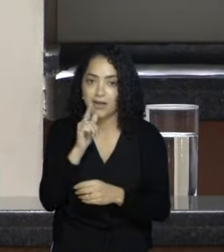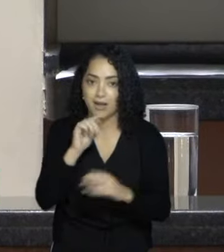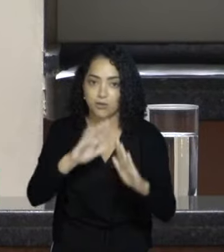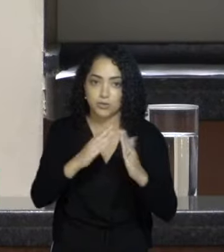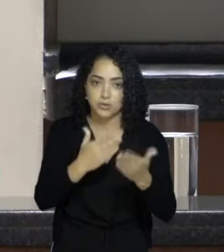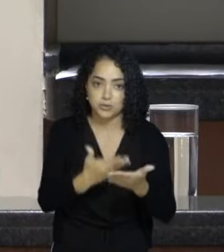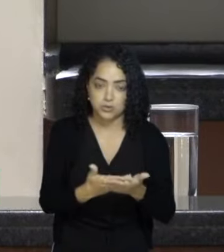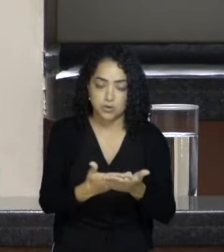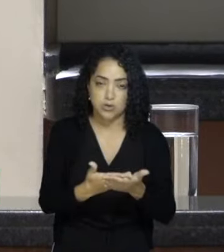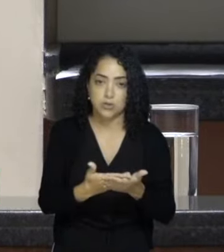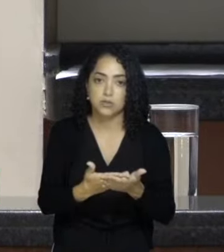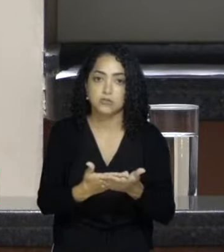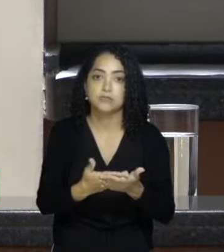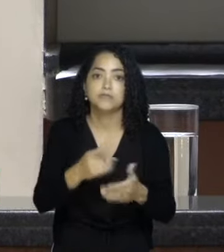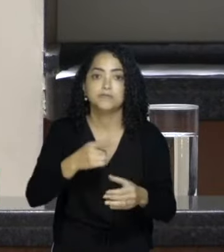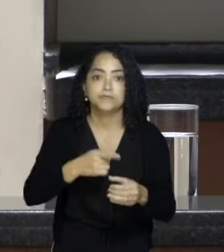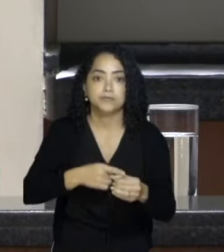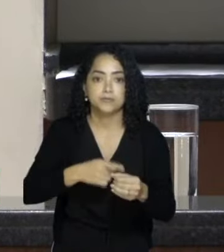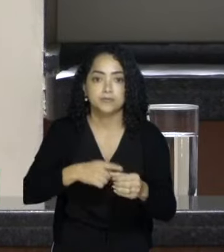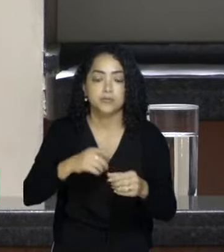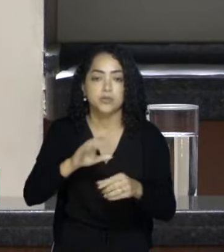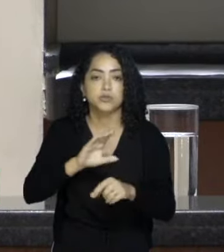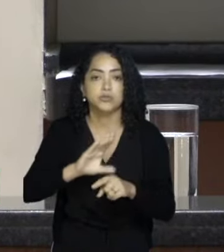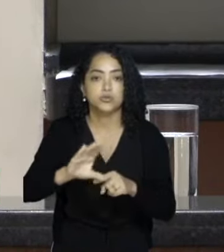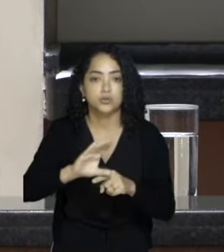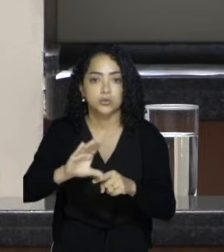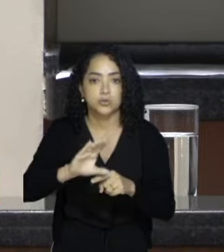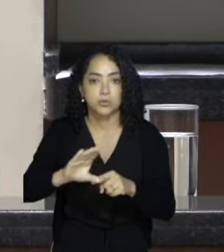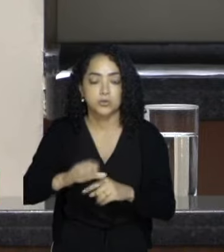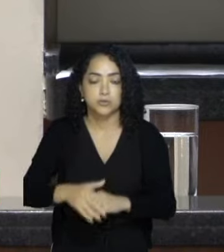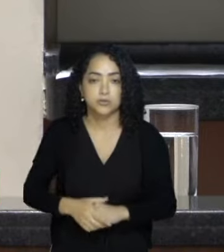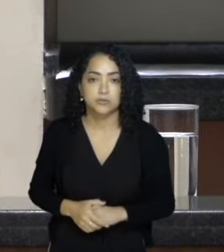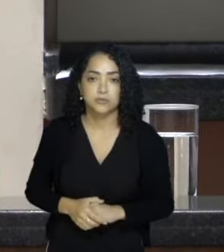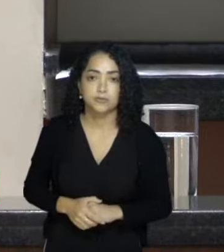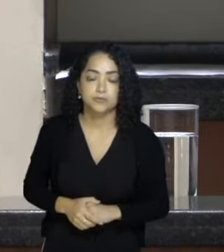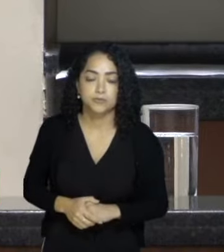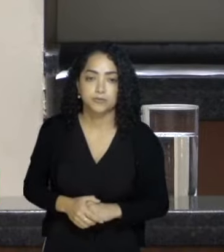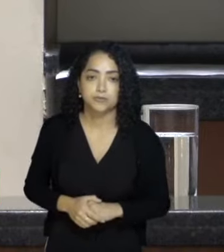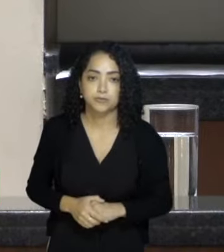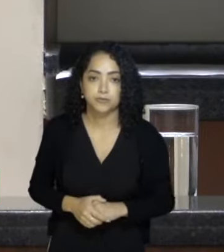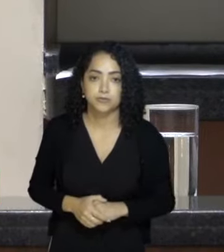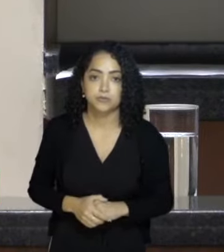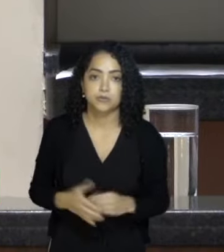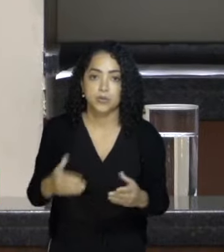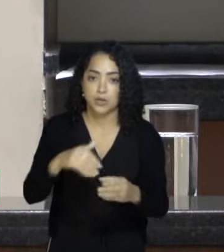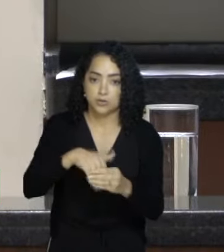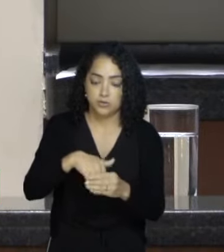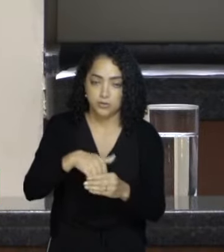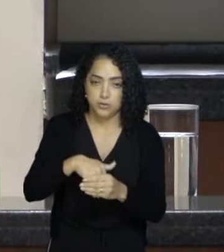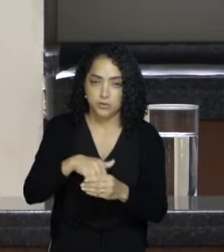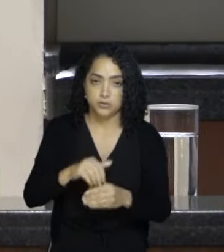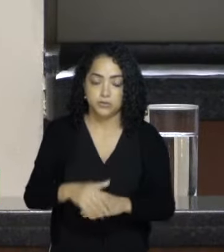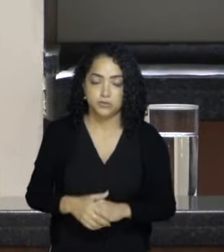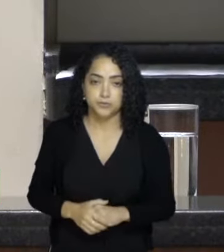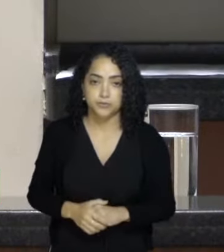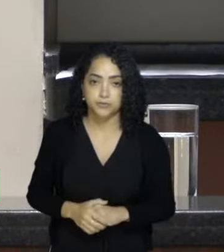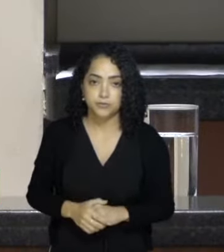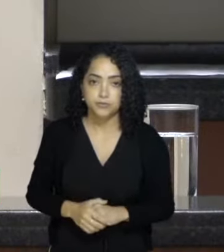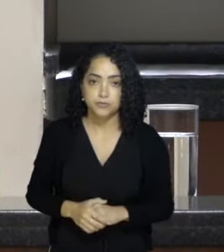Getúlio Vargas, no município de Curitibanos, em discussão. Não havendo quem queira discutir, em votação. Deputados que aprovam, permaneçam como se